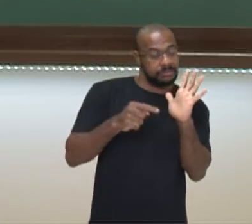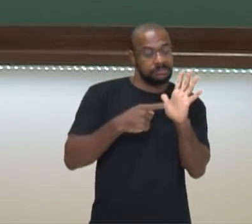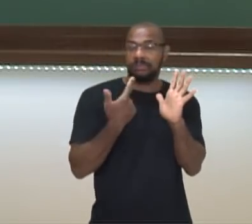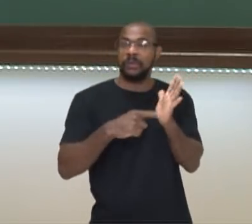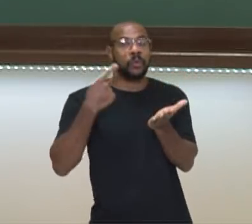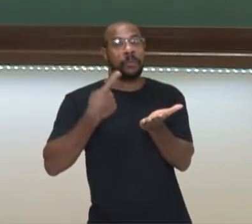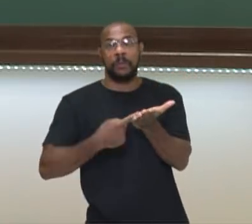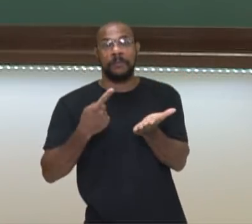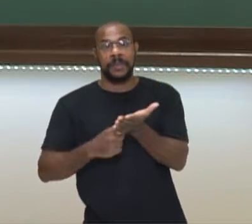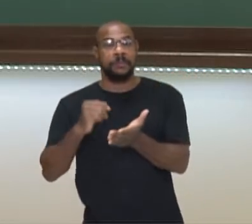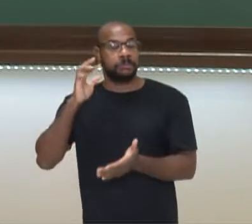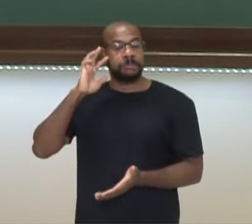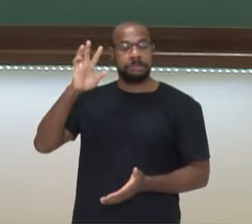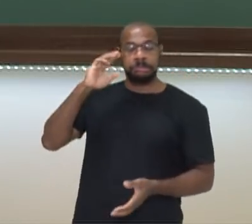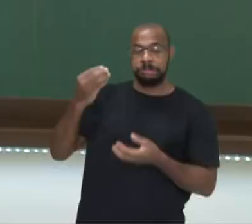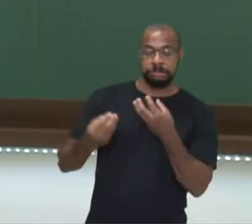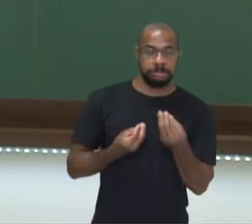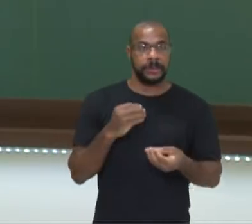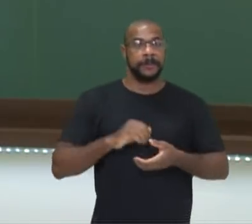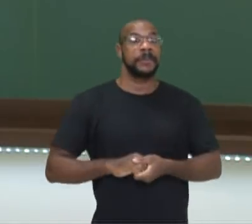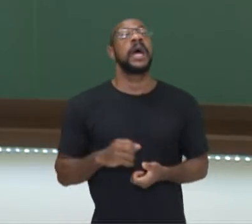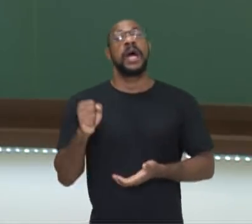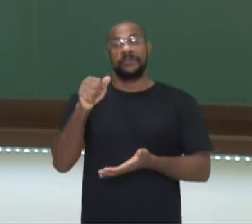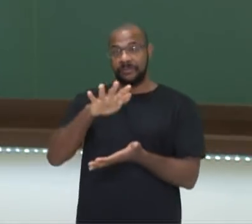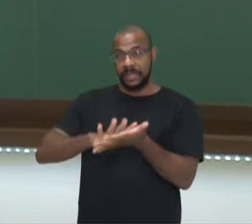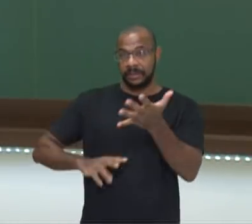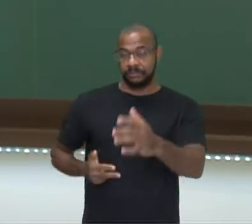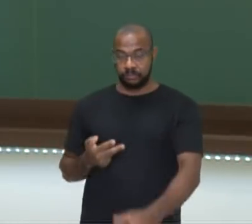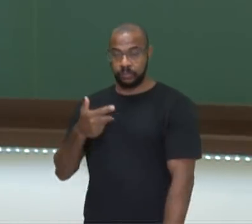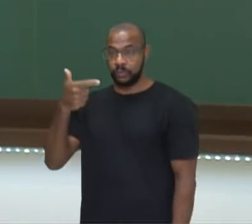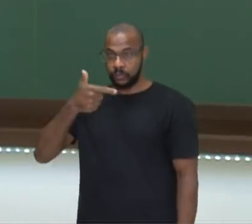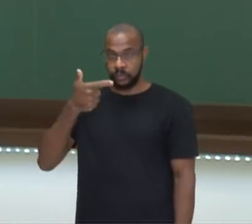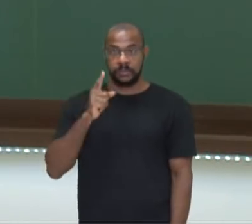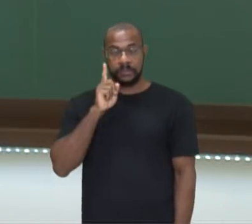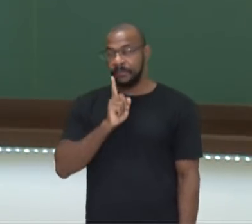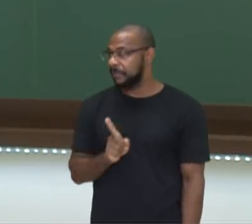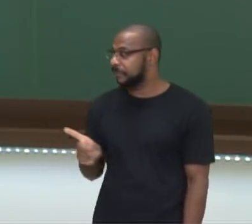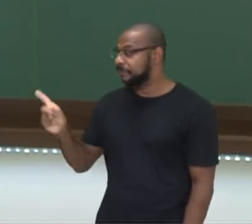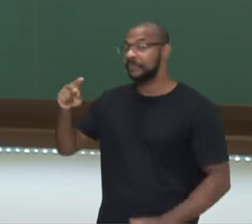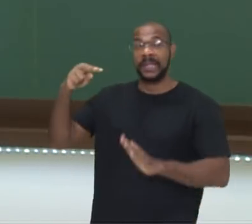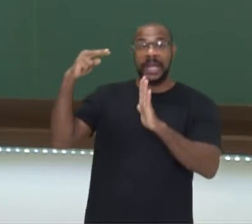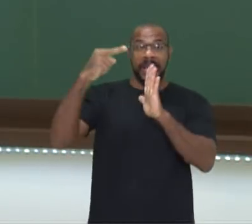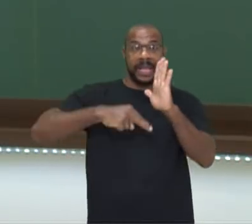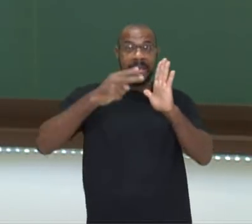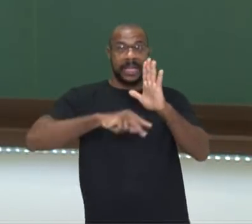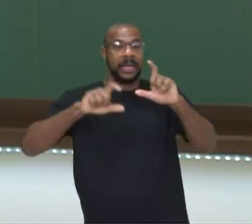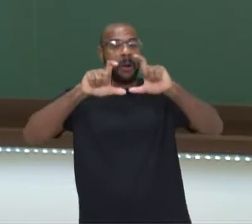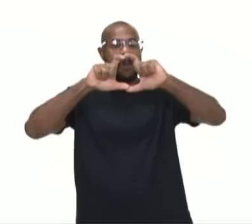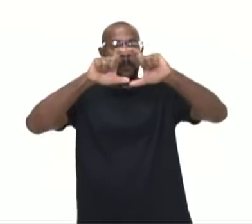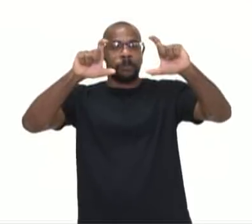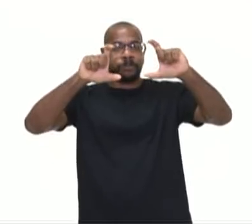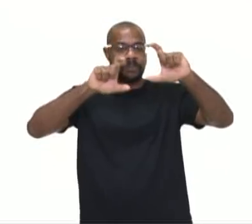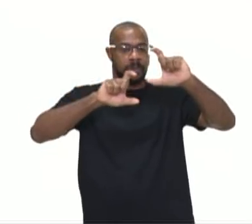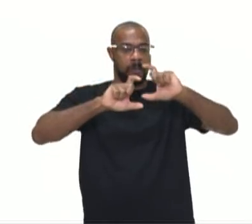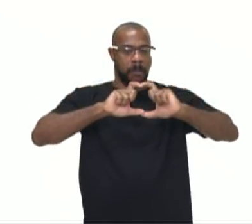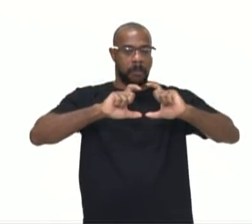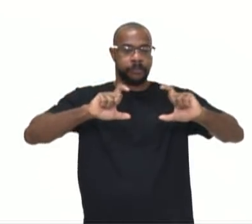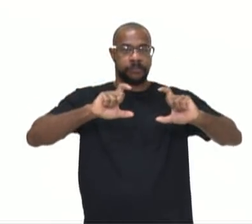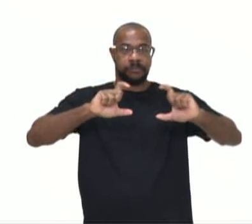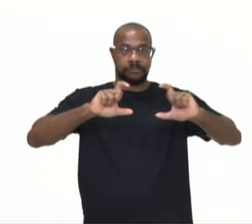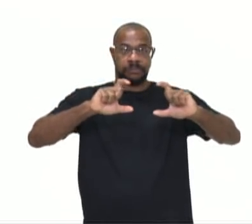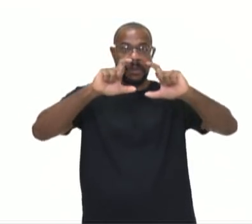compromisso, ok? Atividade 2 para você. Leia as estrofes. Só